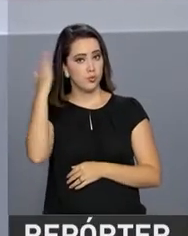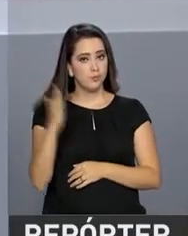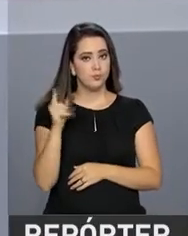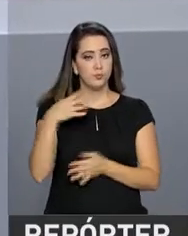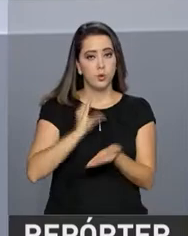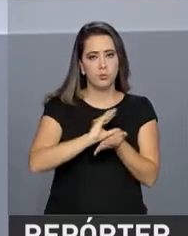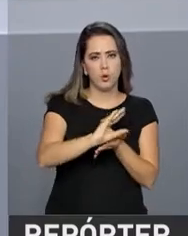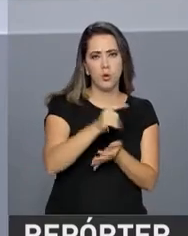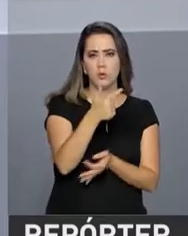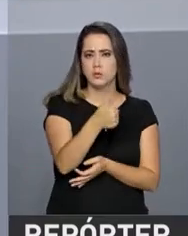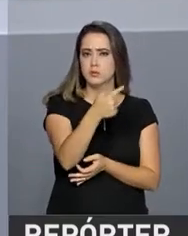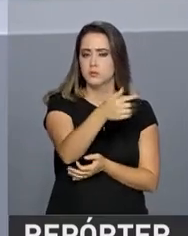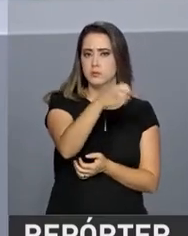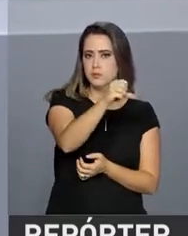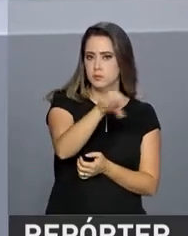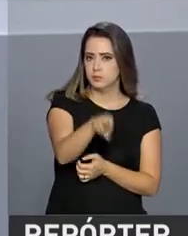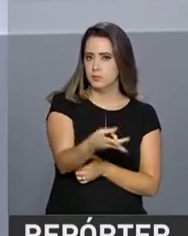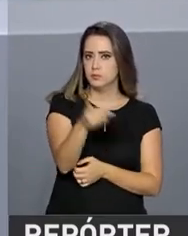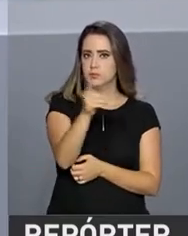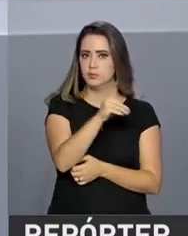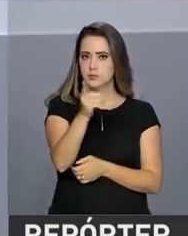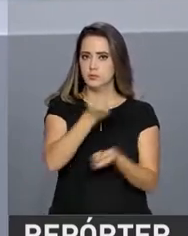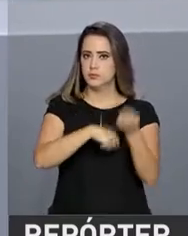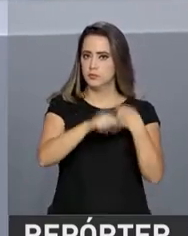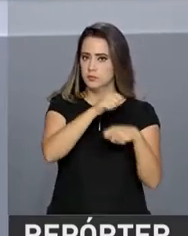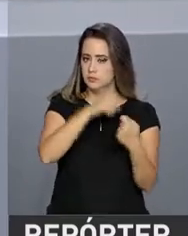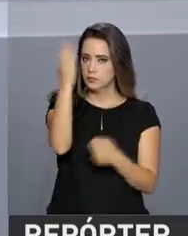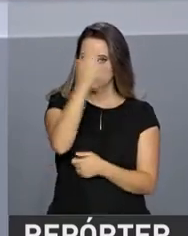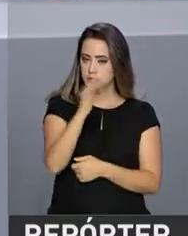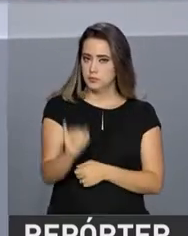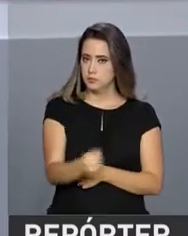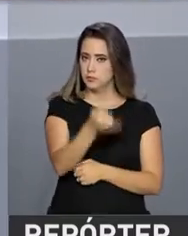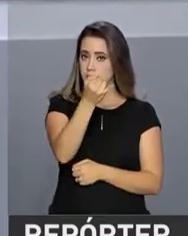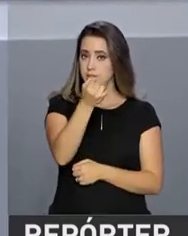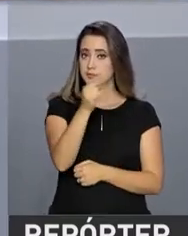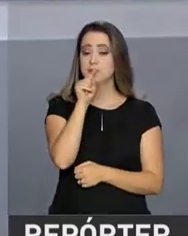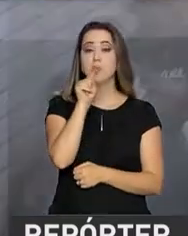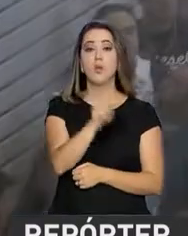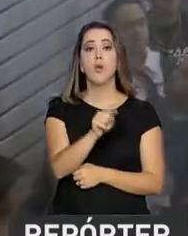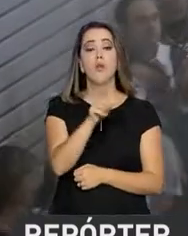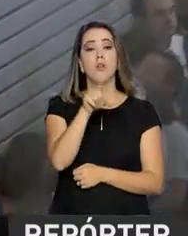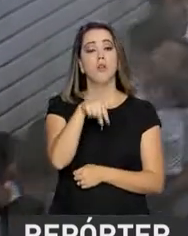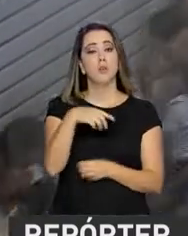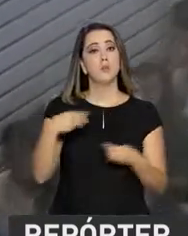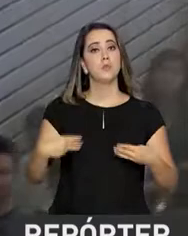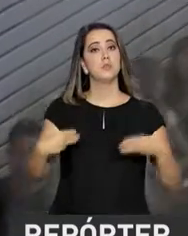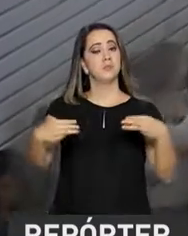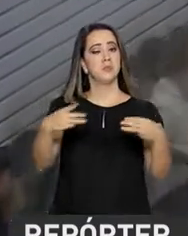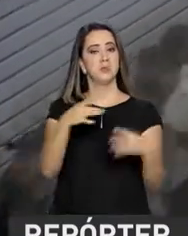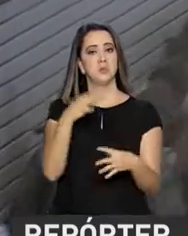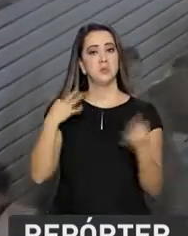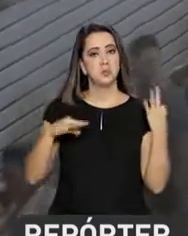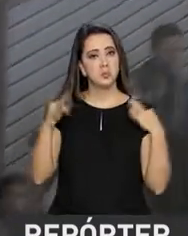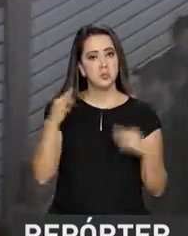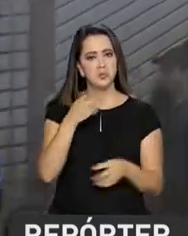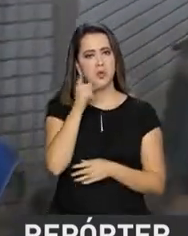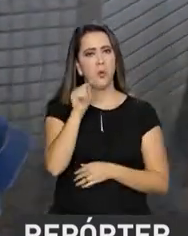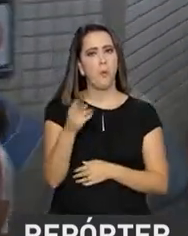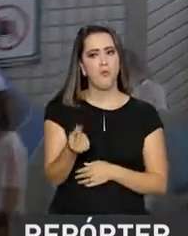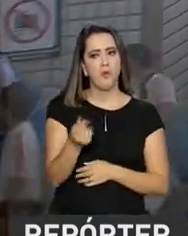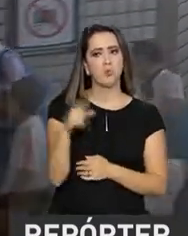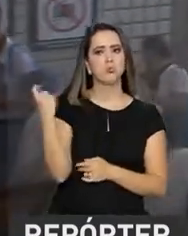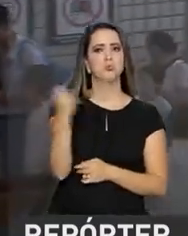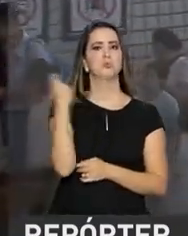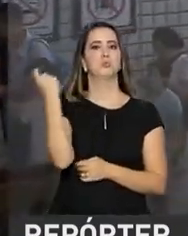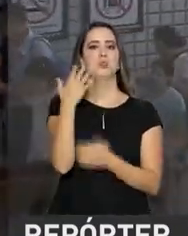us 779 milhões de dólares na economia brasileira em janeiro segundo o ministério do turismo esse é o maior valor para o